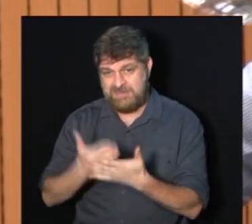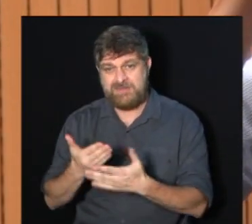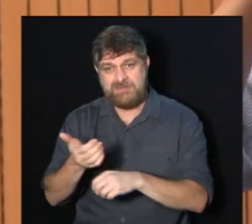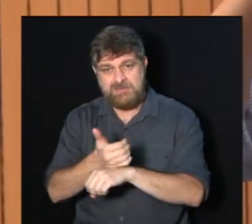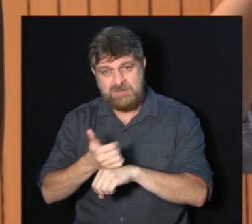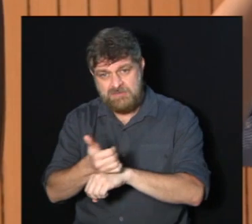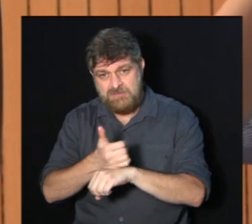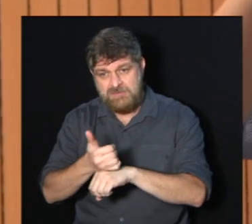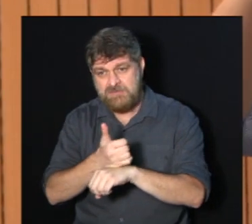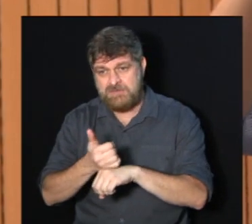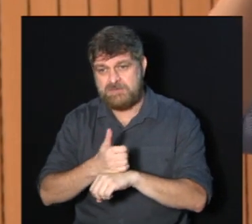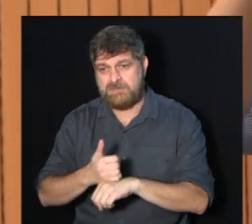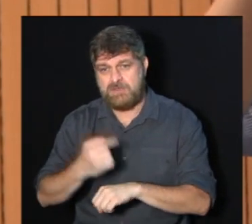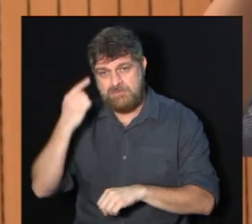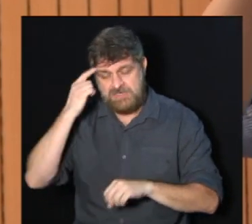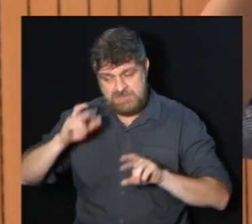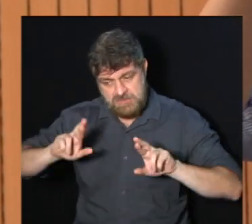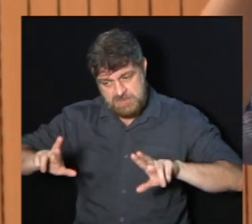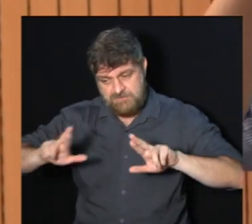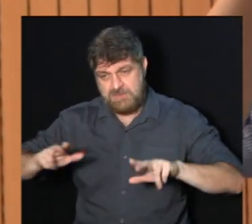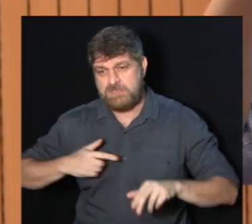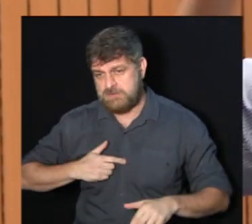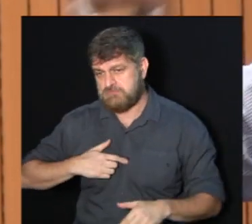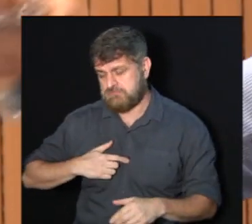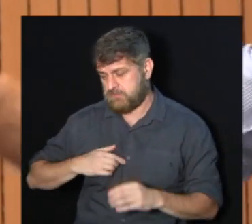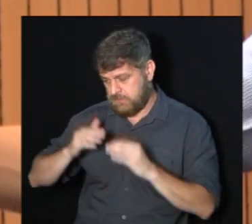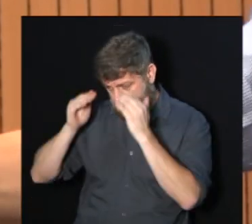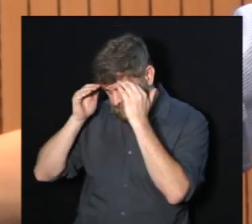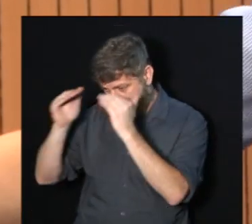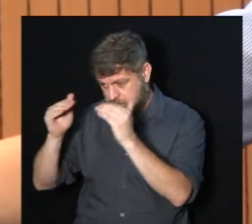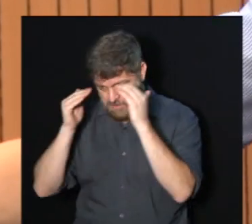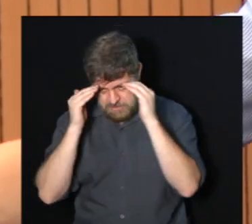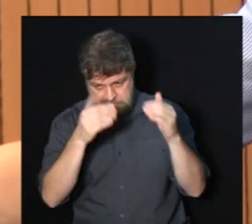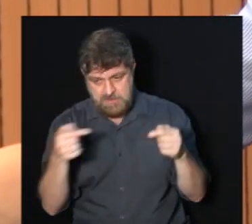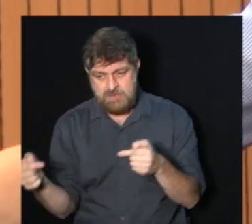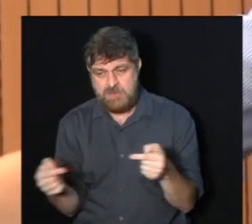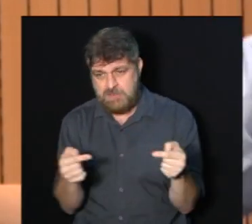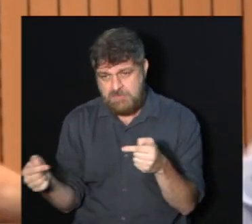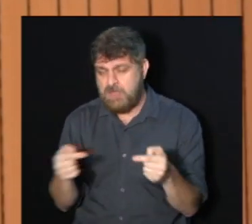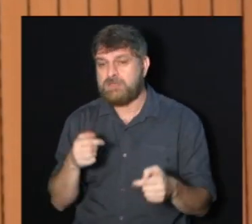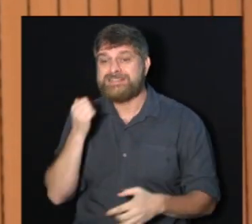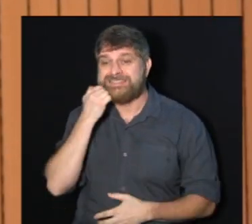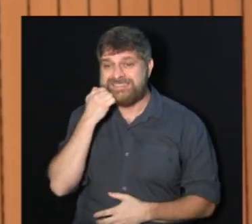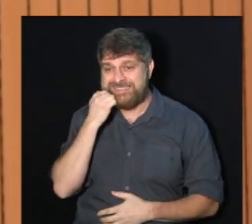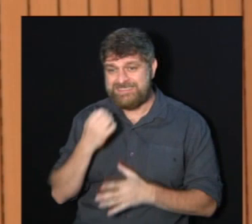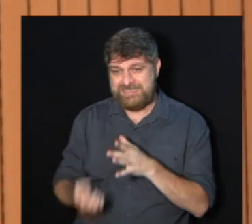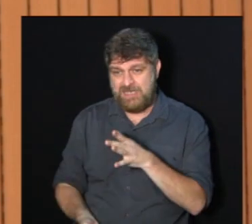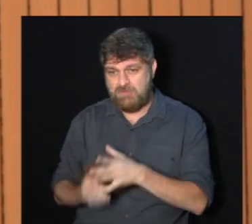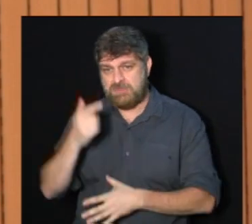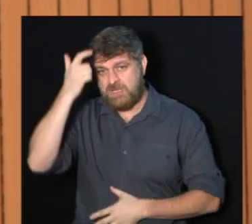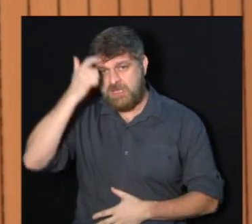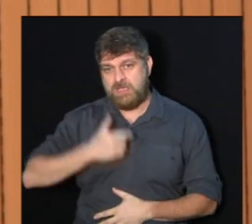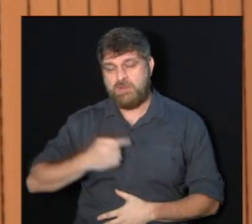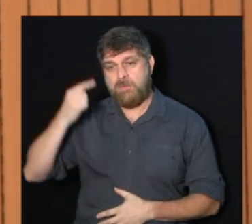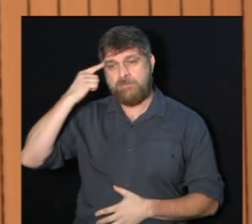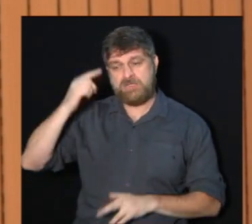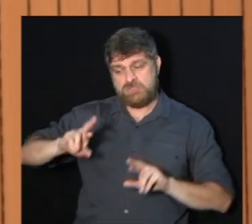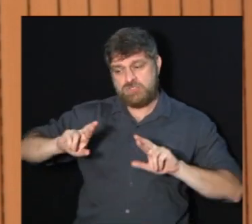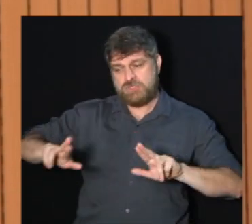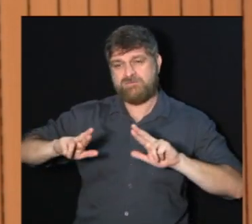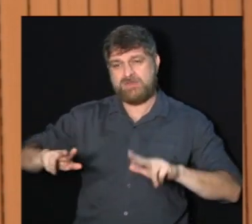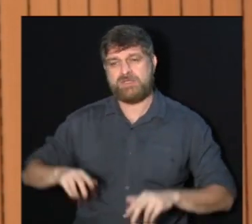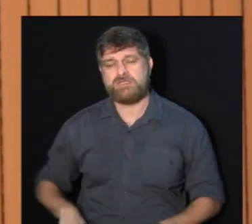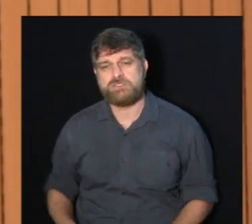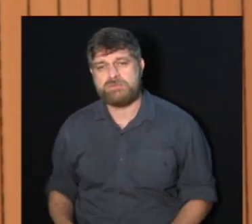pensam da nossa forma, e eu acho totalmente justo. O debate se constrói assim, ciência se constrói assim. Eu penso de uma forma, o outro pensa de